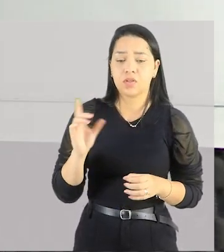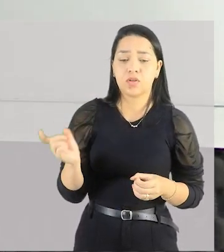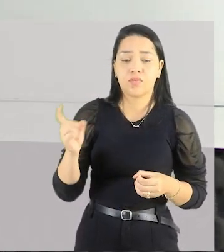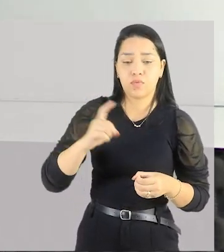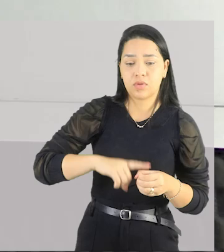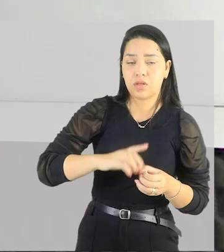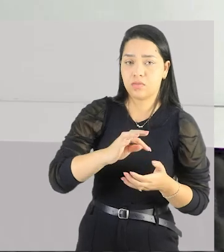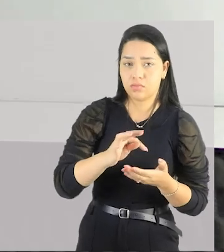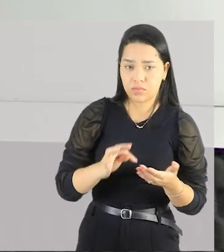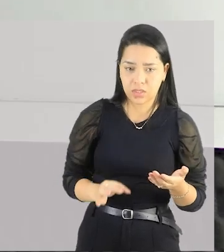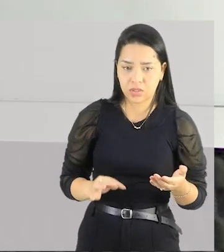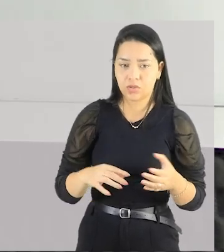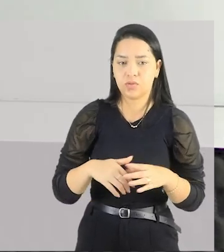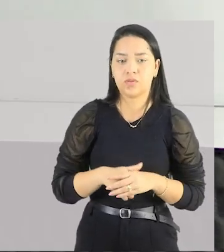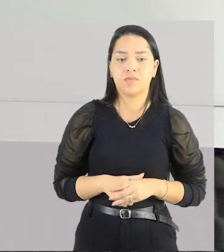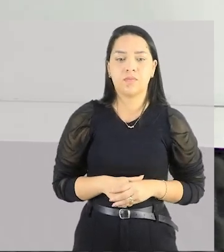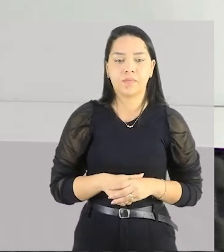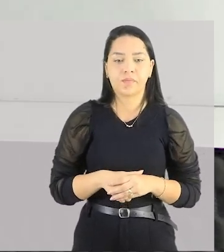aqui no texto.